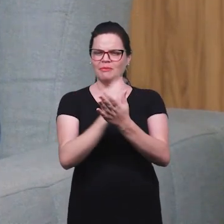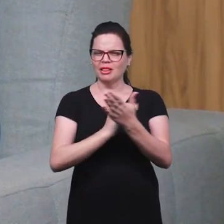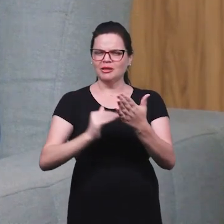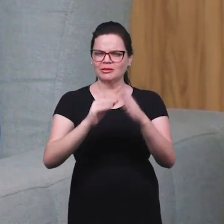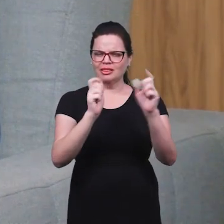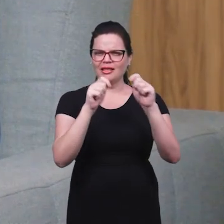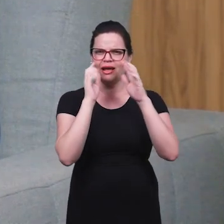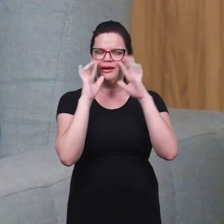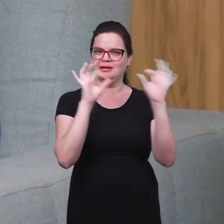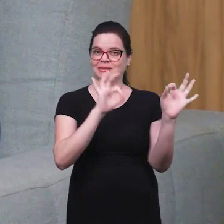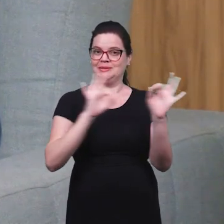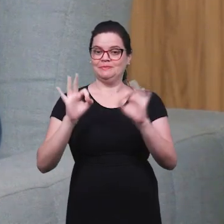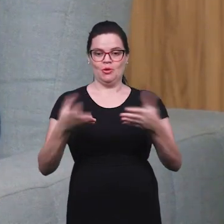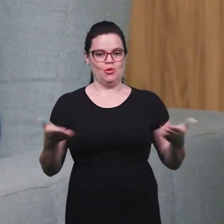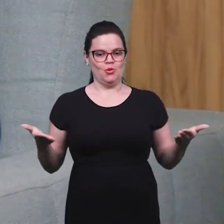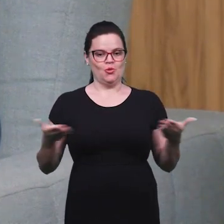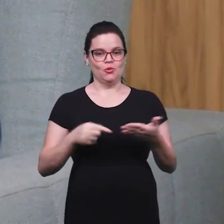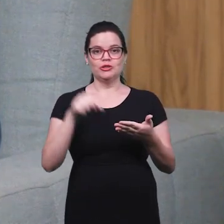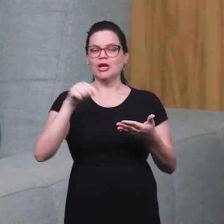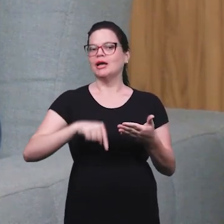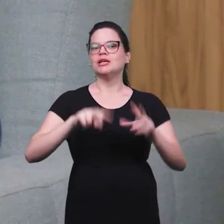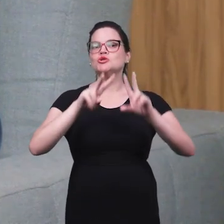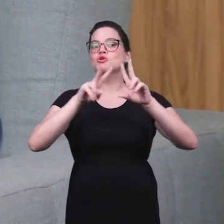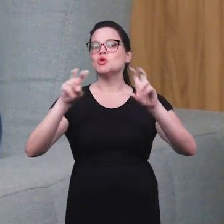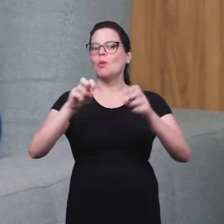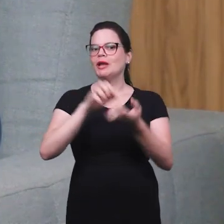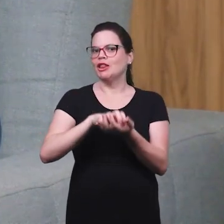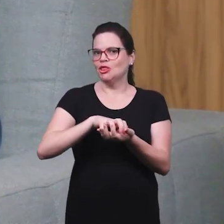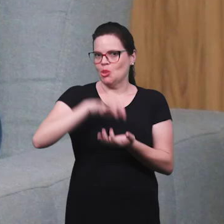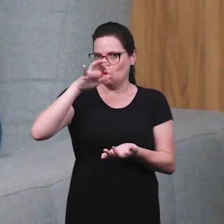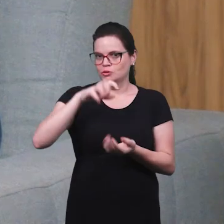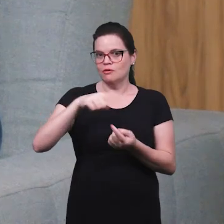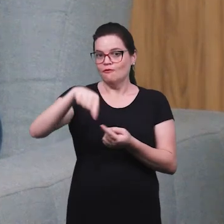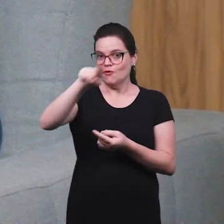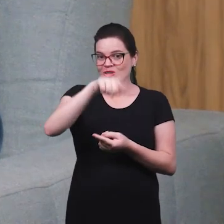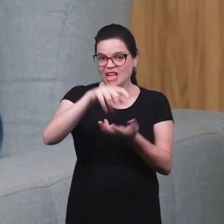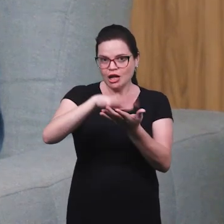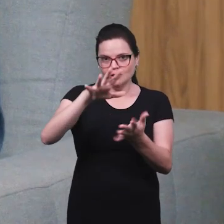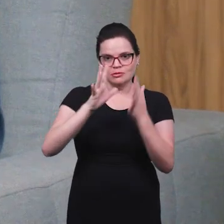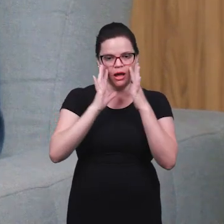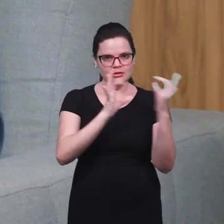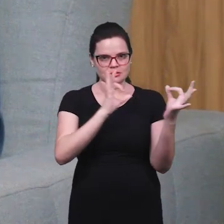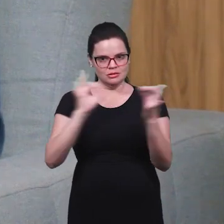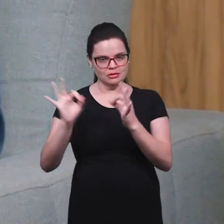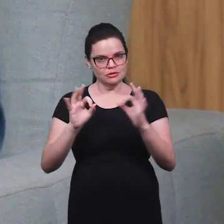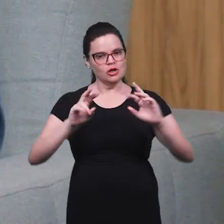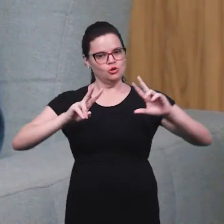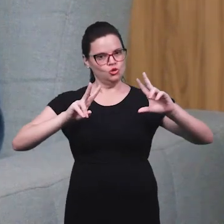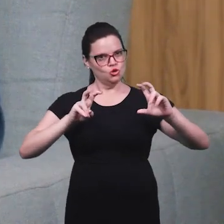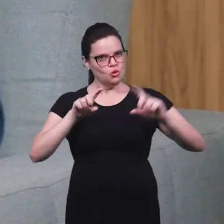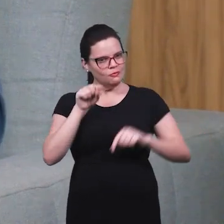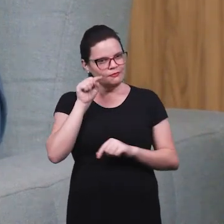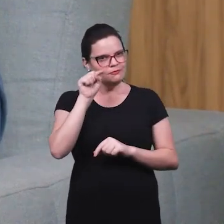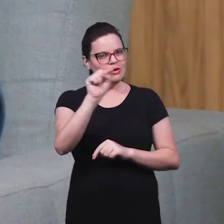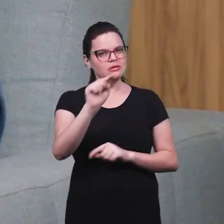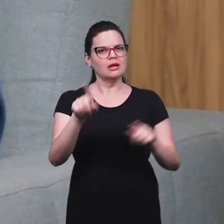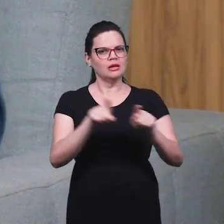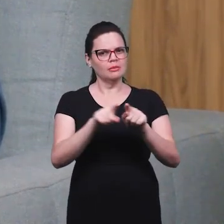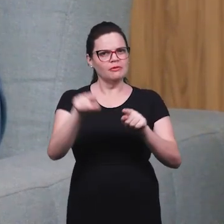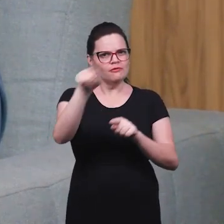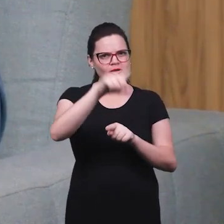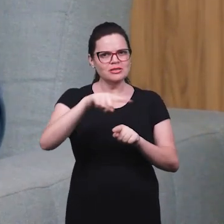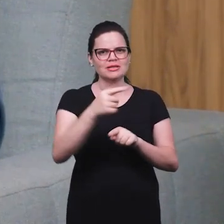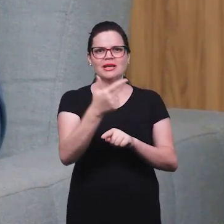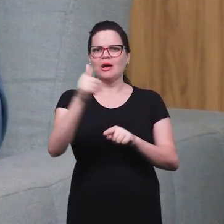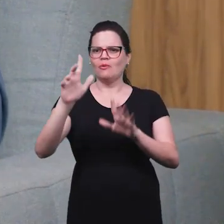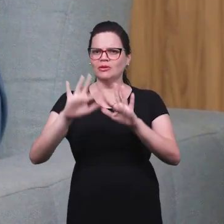Aqui nós falamos para o idoso, sobre o idoso e com a intenção de envolver você